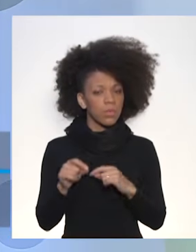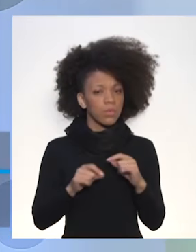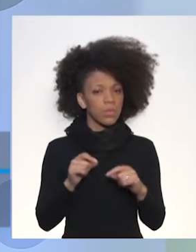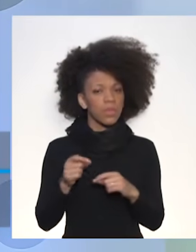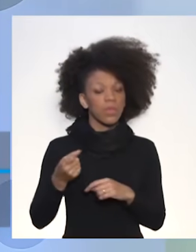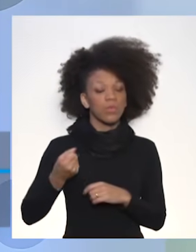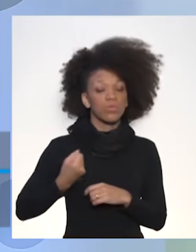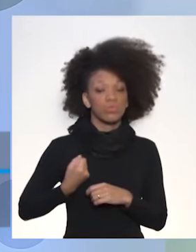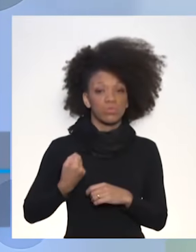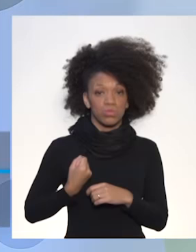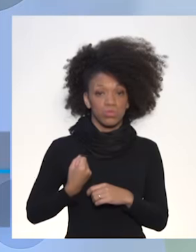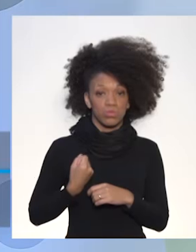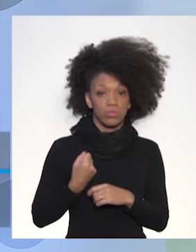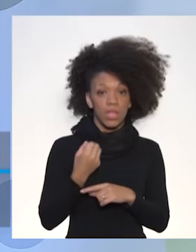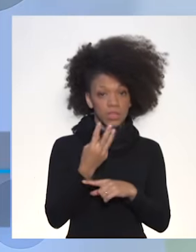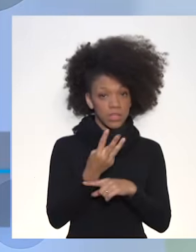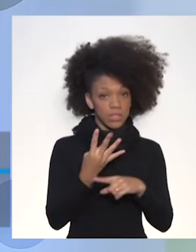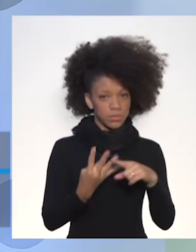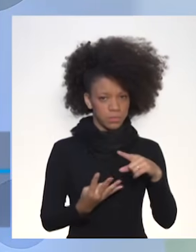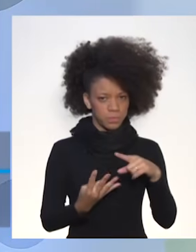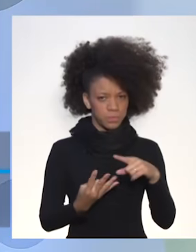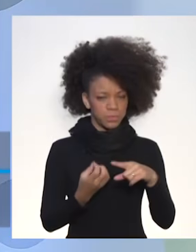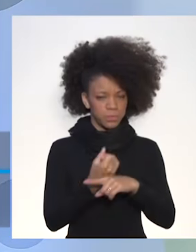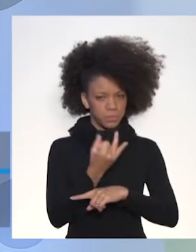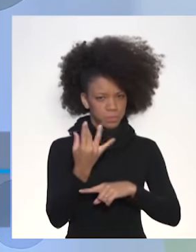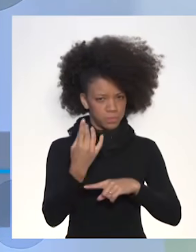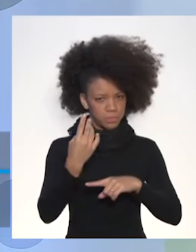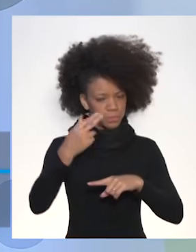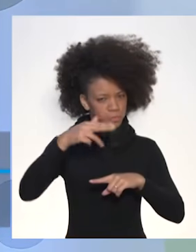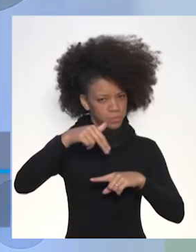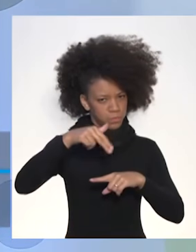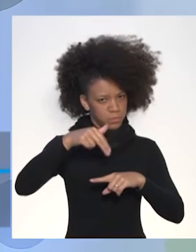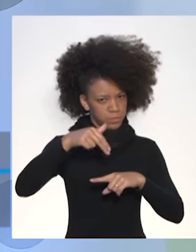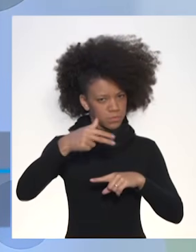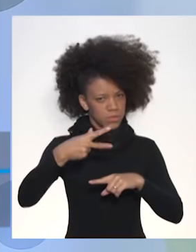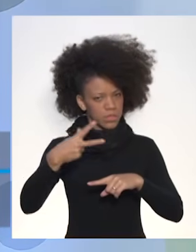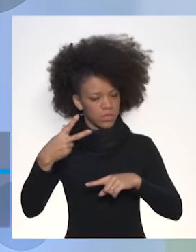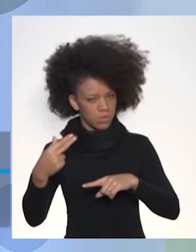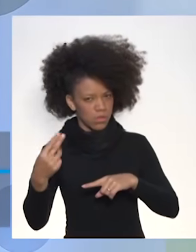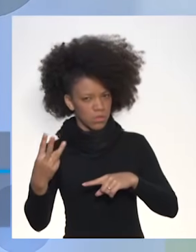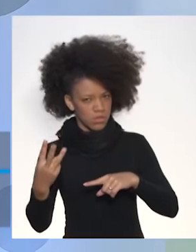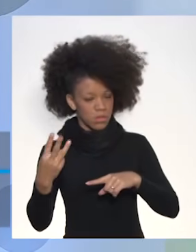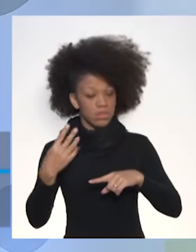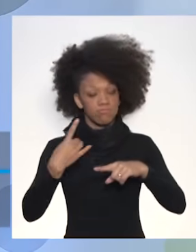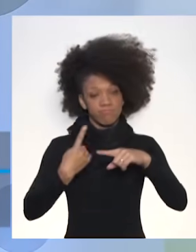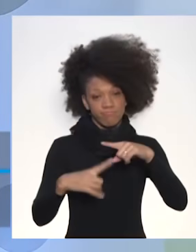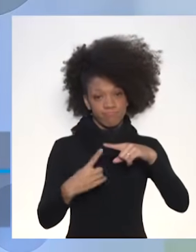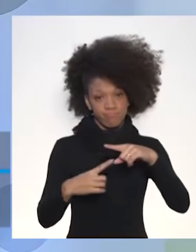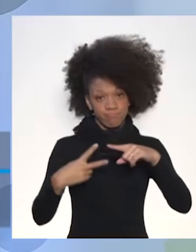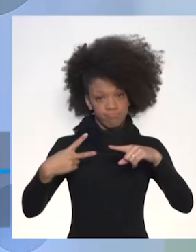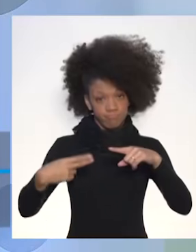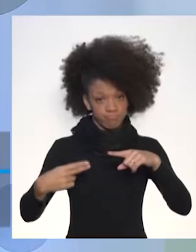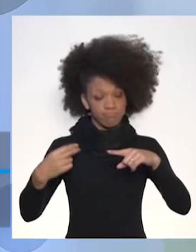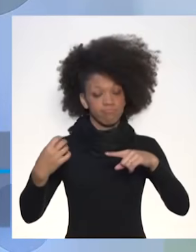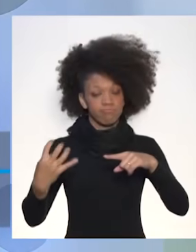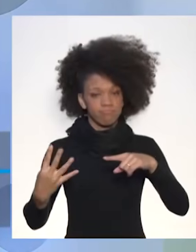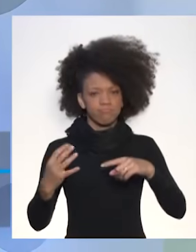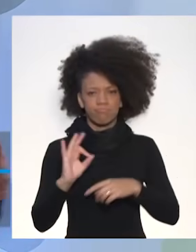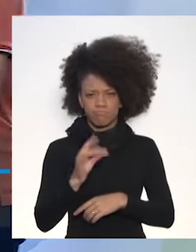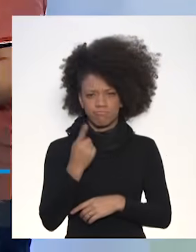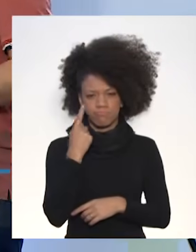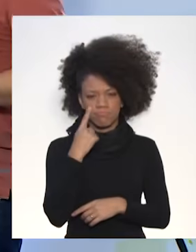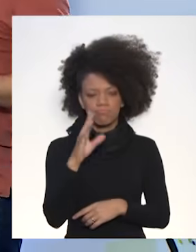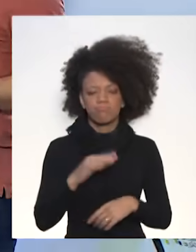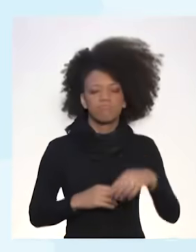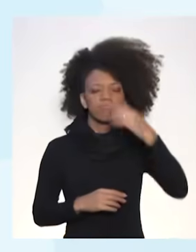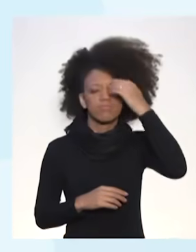valor 3/4, né? Numerador igual a 3, denominador igual a 4. Vamos conferir? Vamos lá.